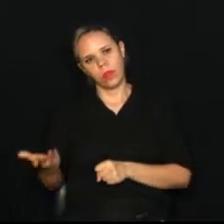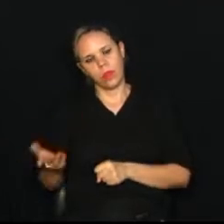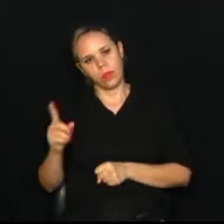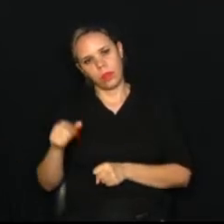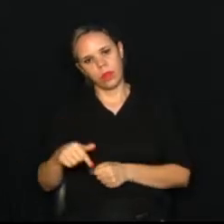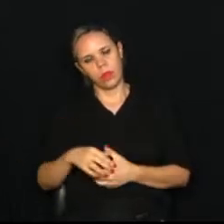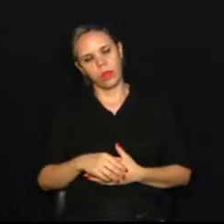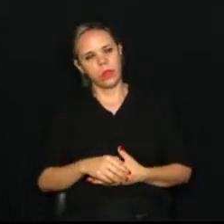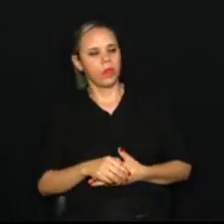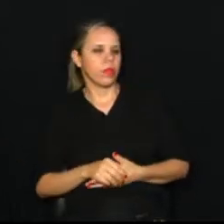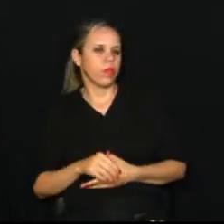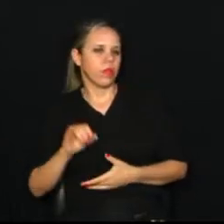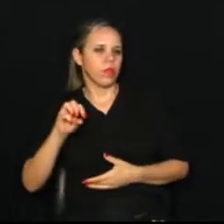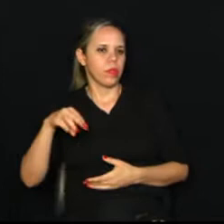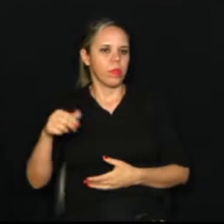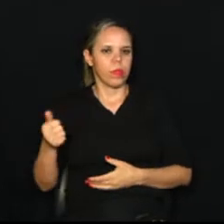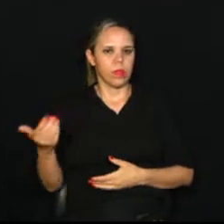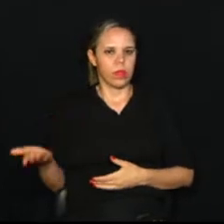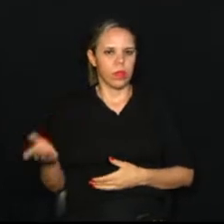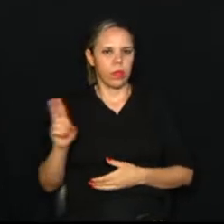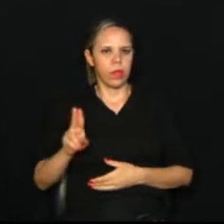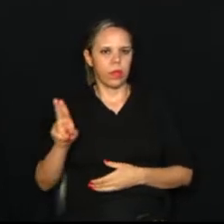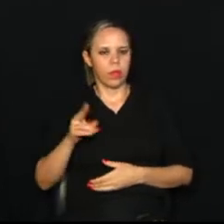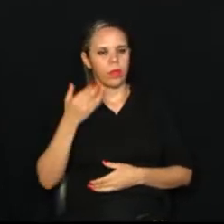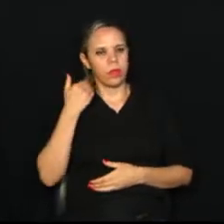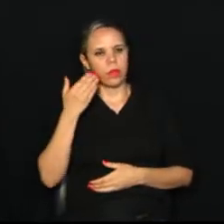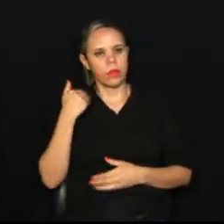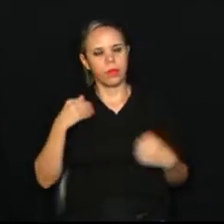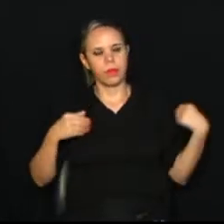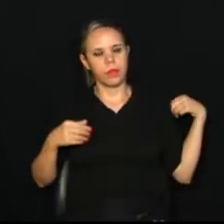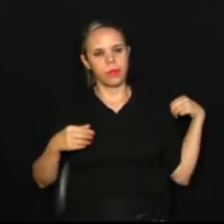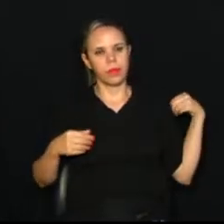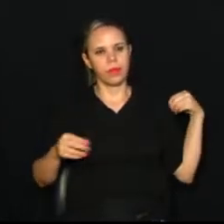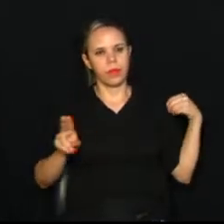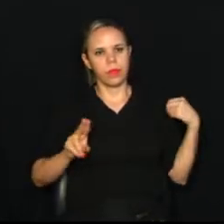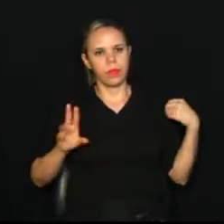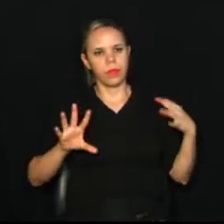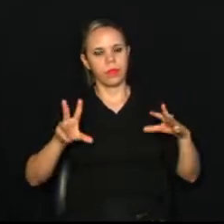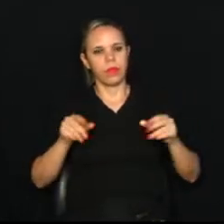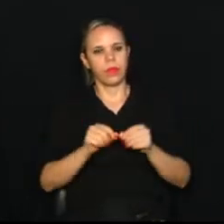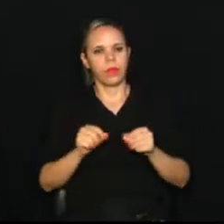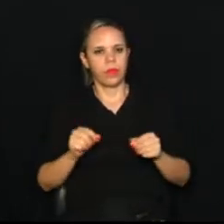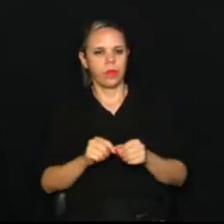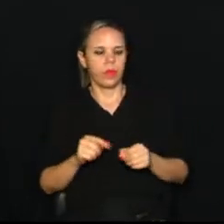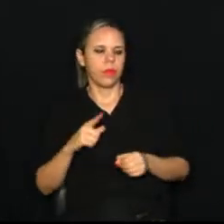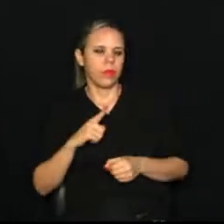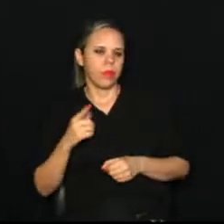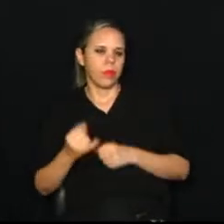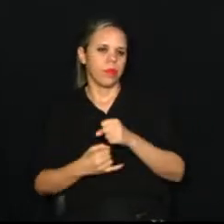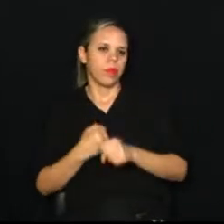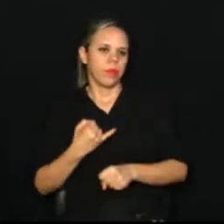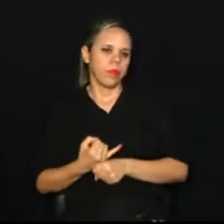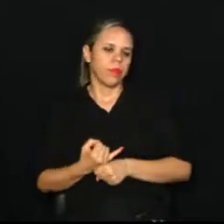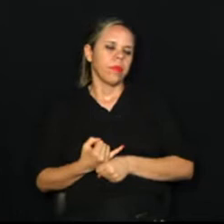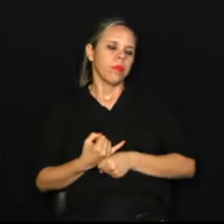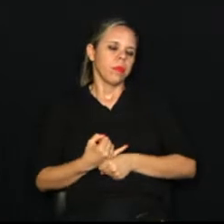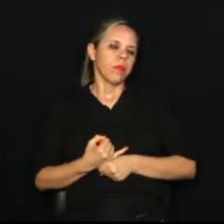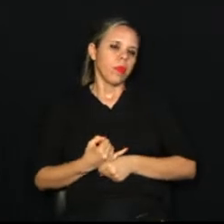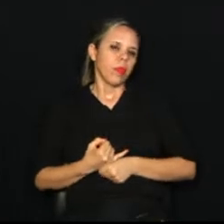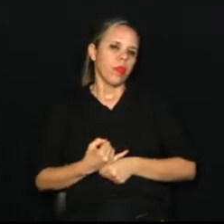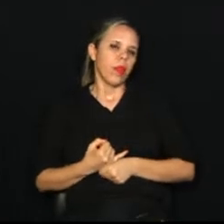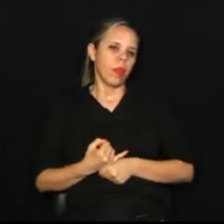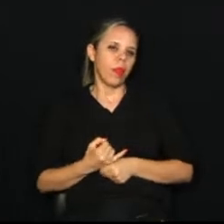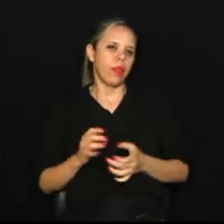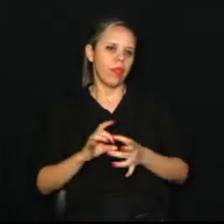caso da IMA, ela se utiliza de todos os arcabouços que a internet